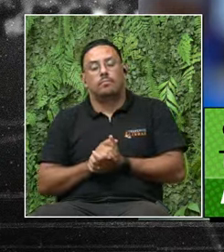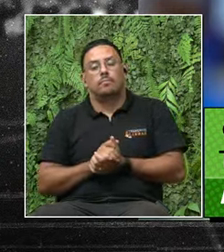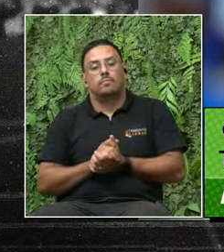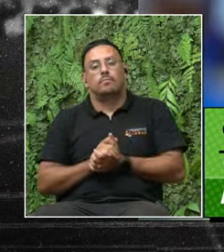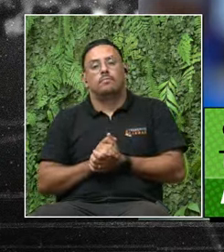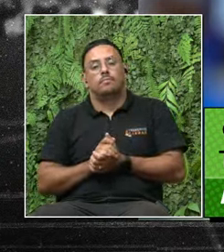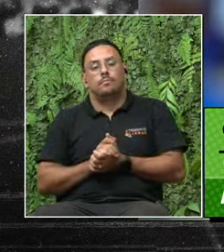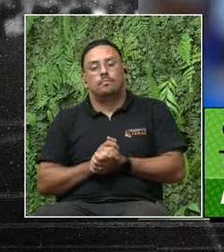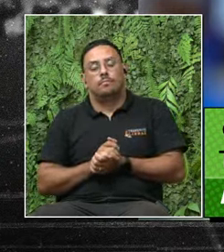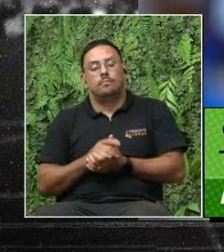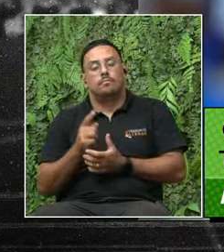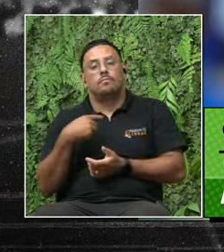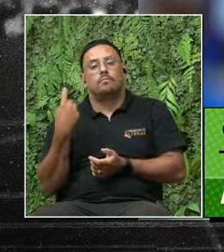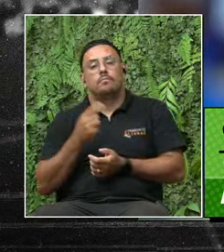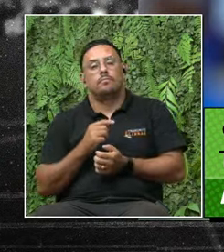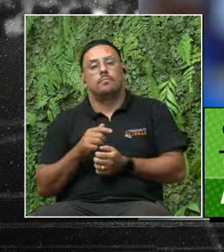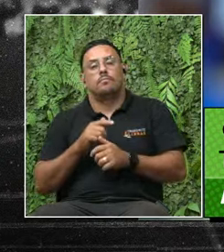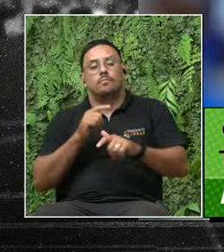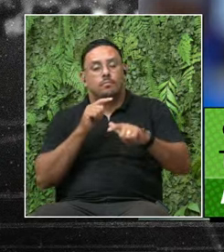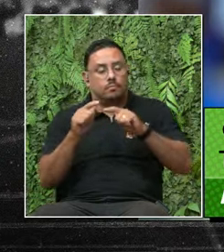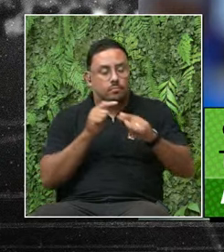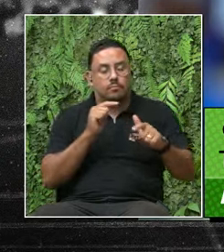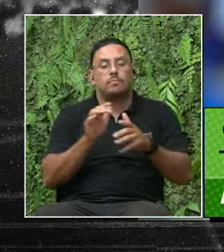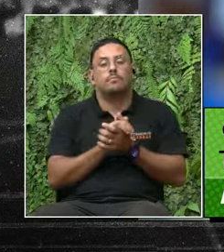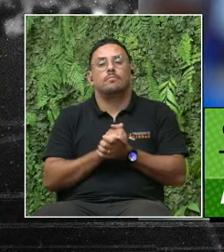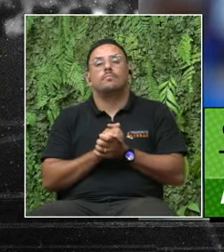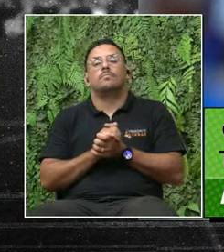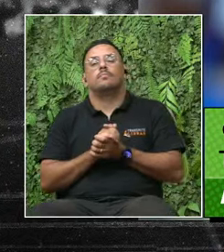disfrut nuestra masa la